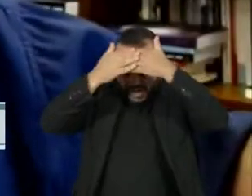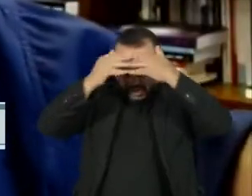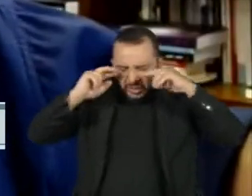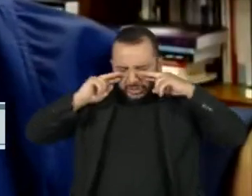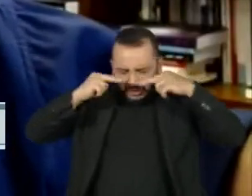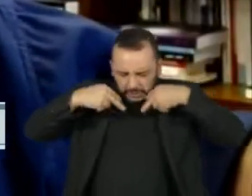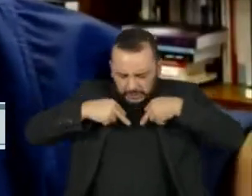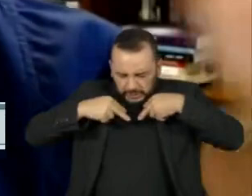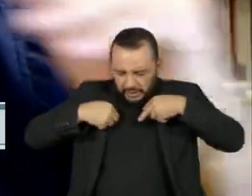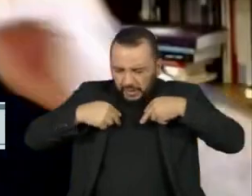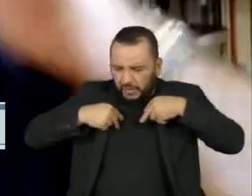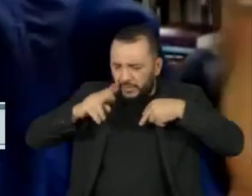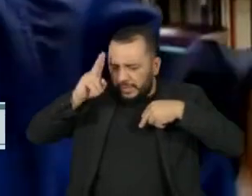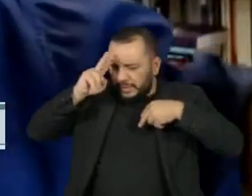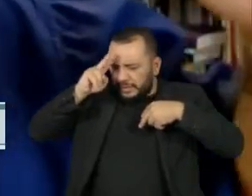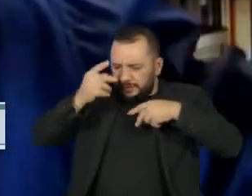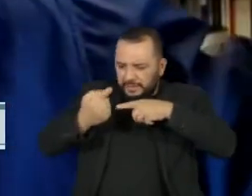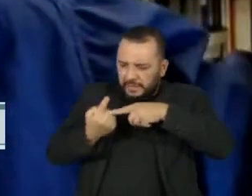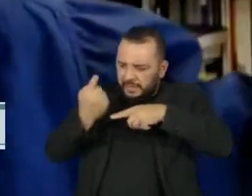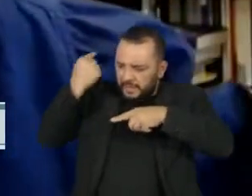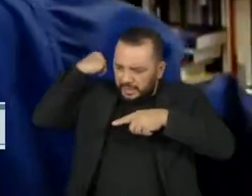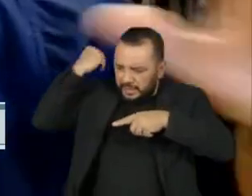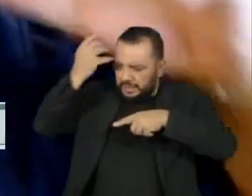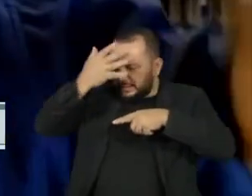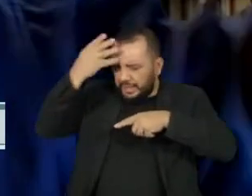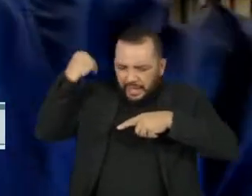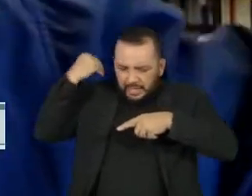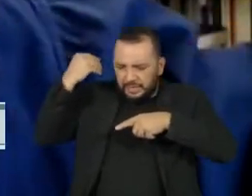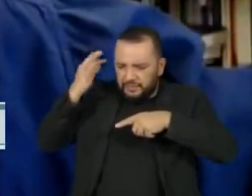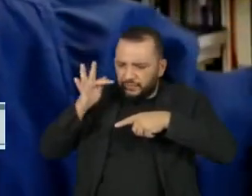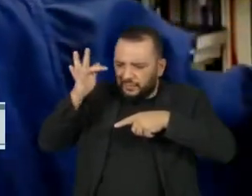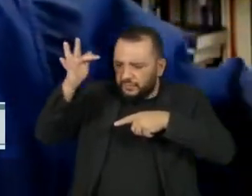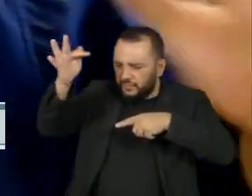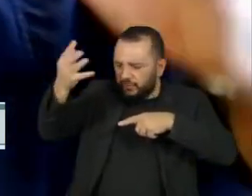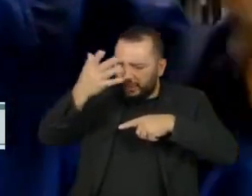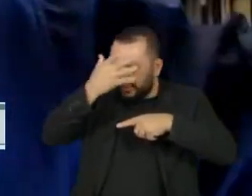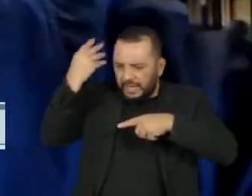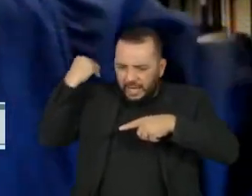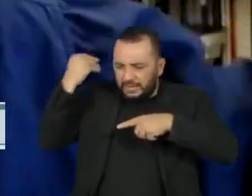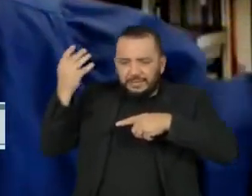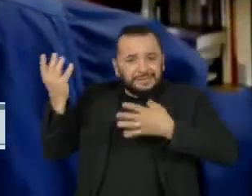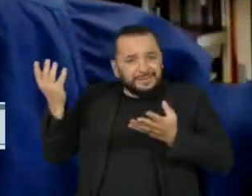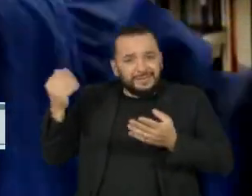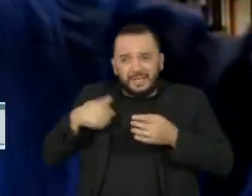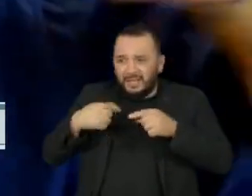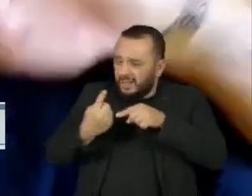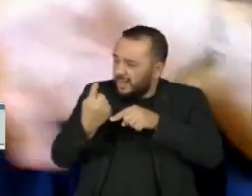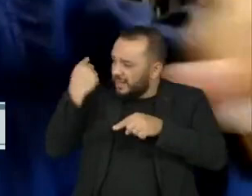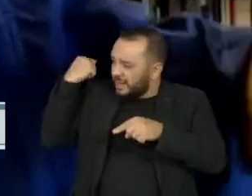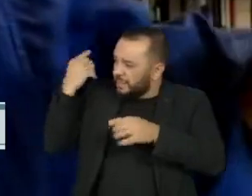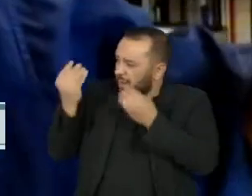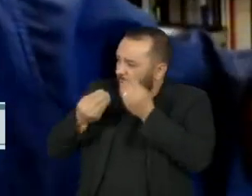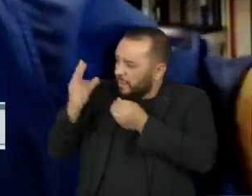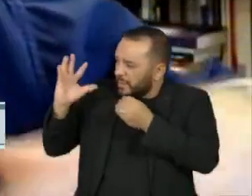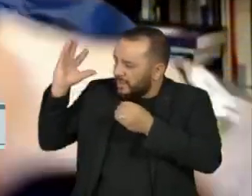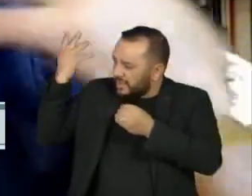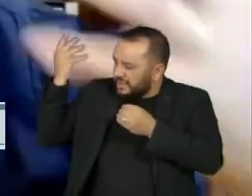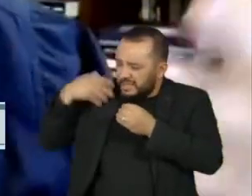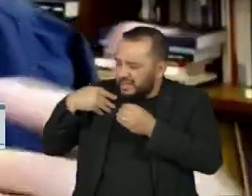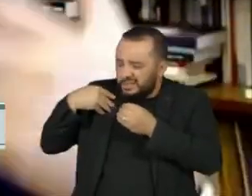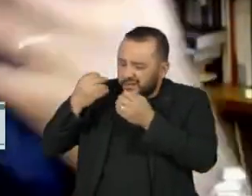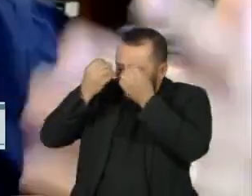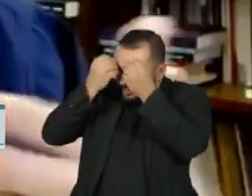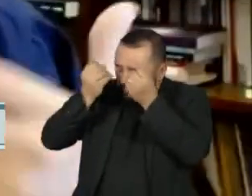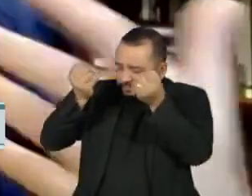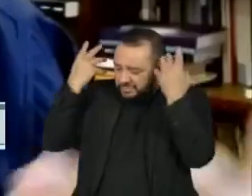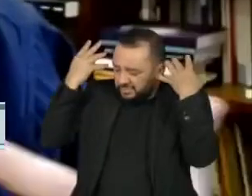esquece da história. A gente nem pensa direito em lembrar como é que foi, e com isso vão-se embora